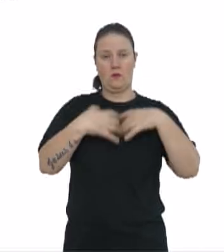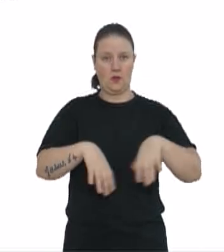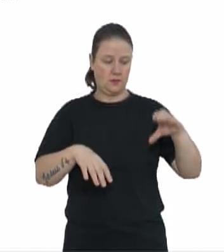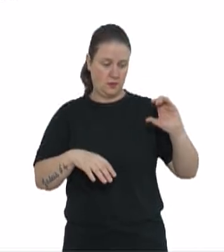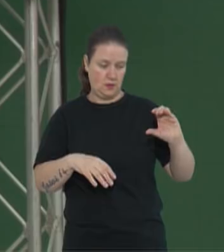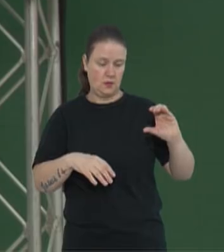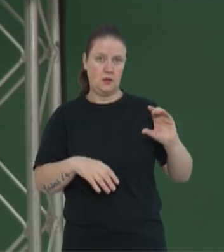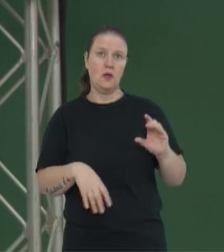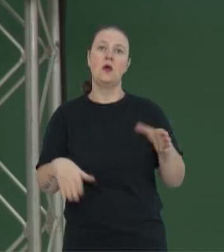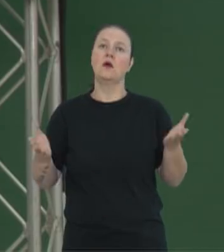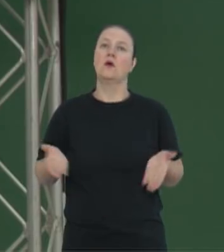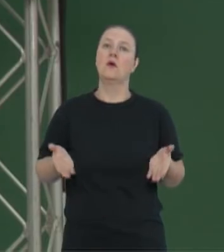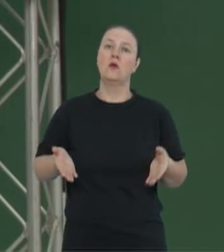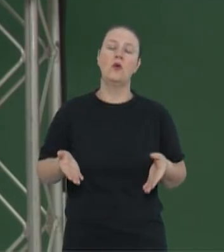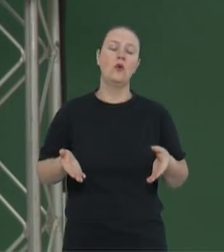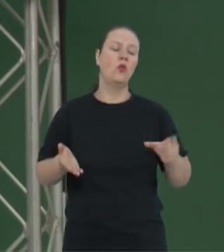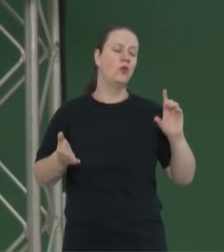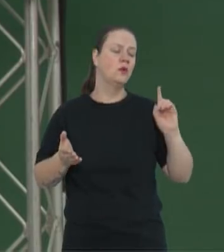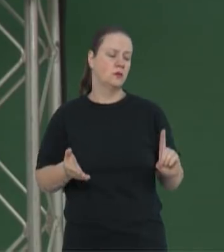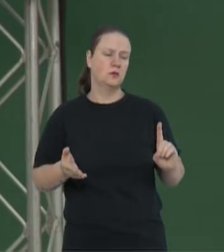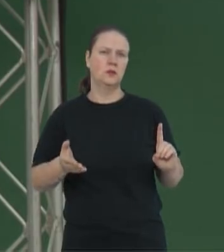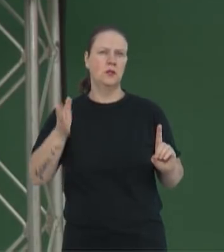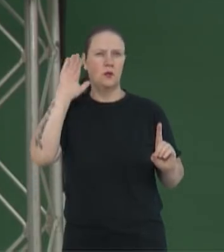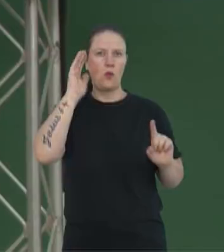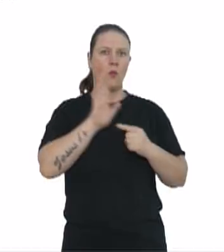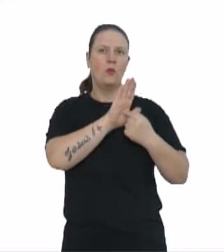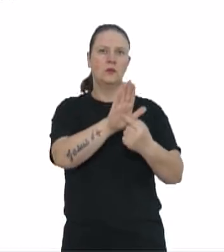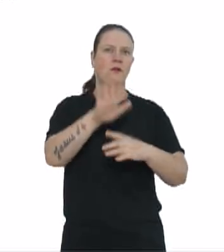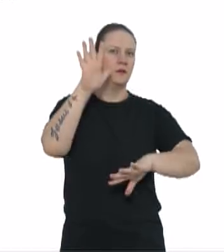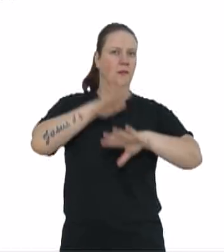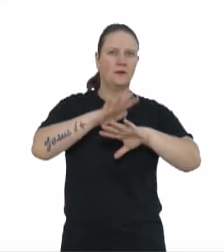tempo. D. Mostrar que entendia de matemática.